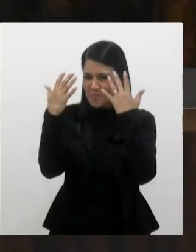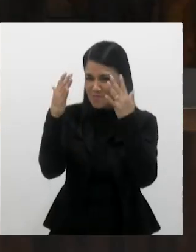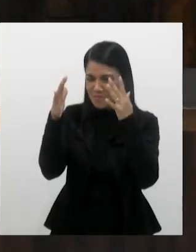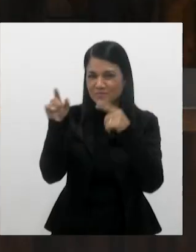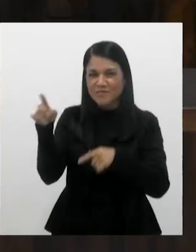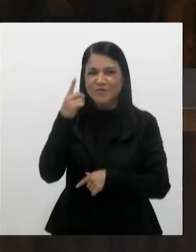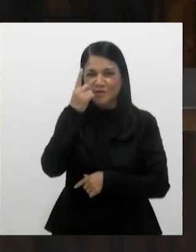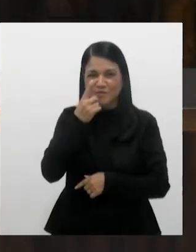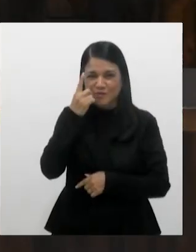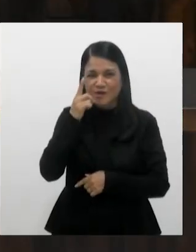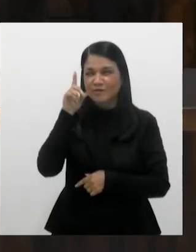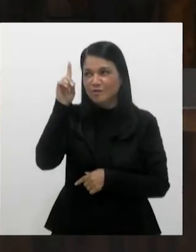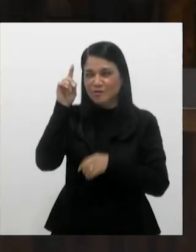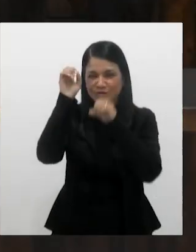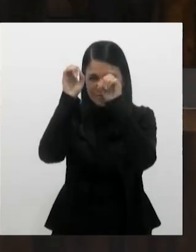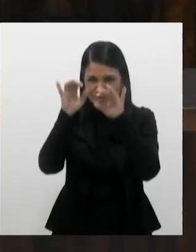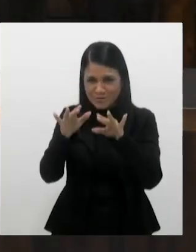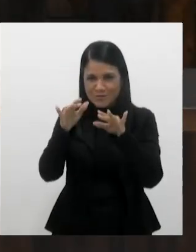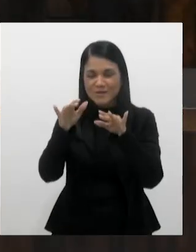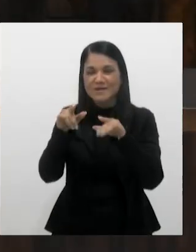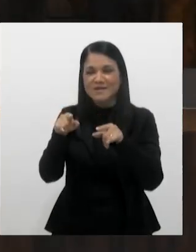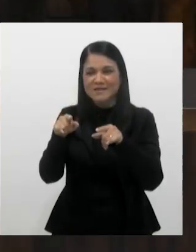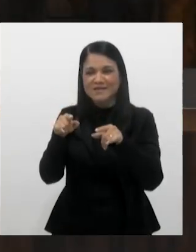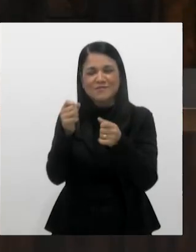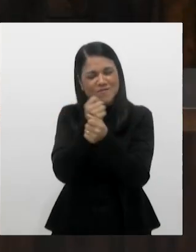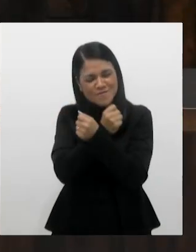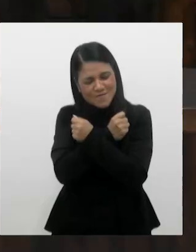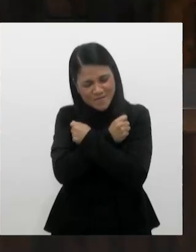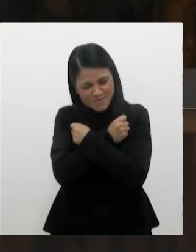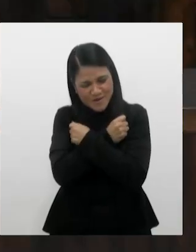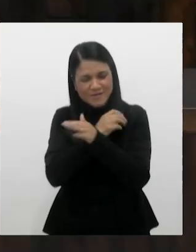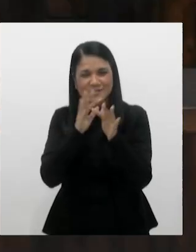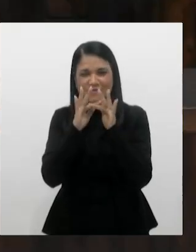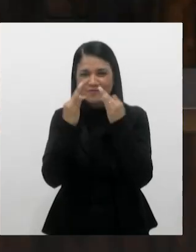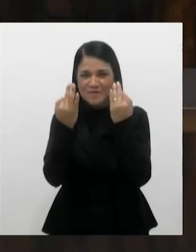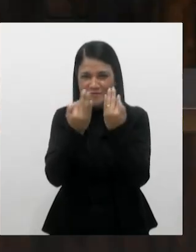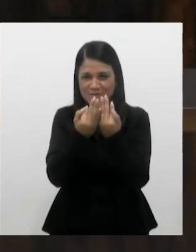deputado, tá? Que Deus abençoe no dia, tá? Dá um abraço na